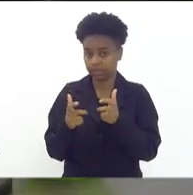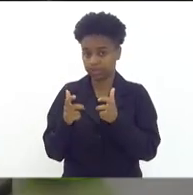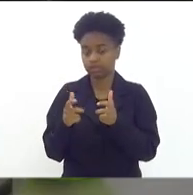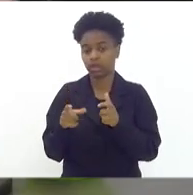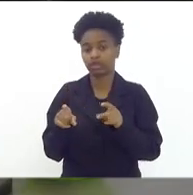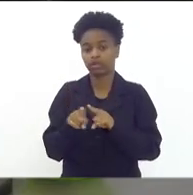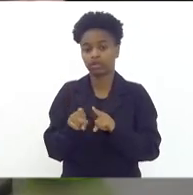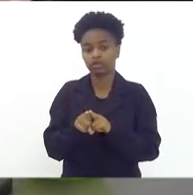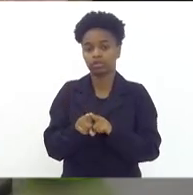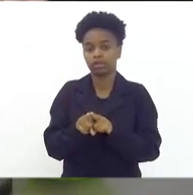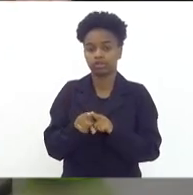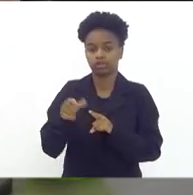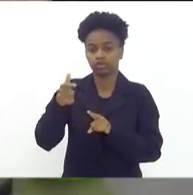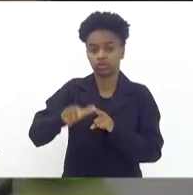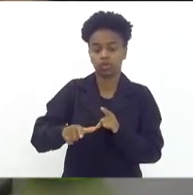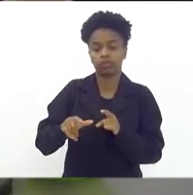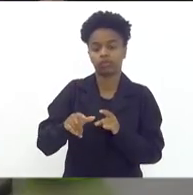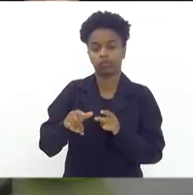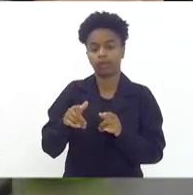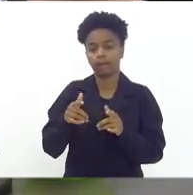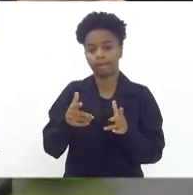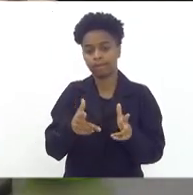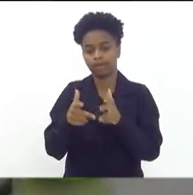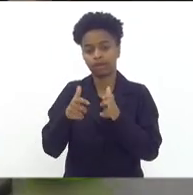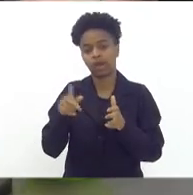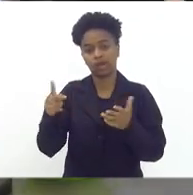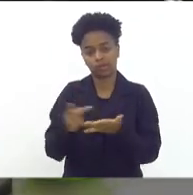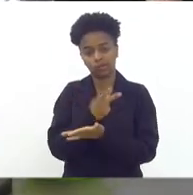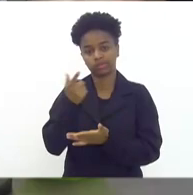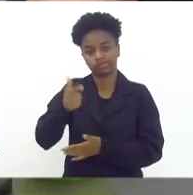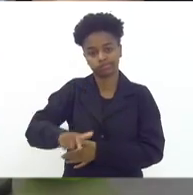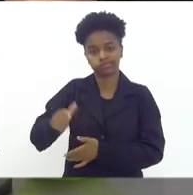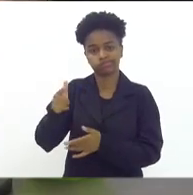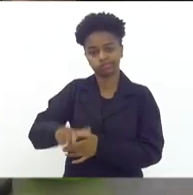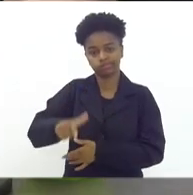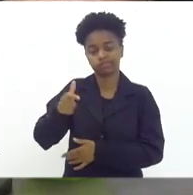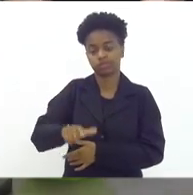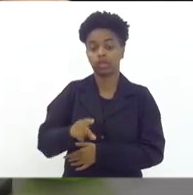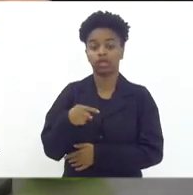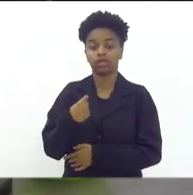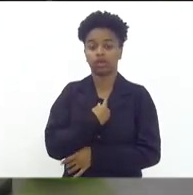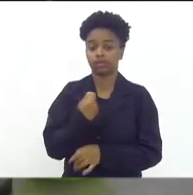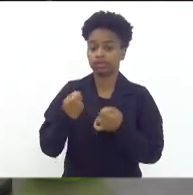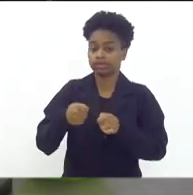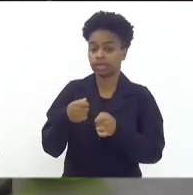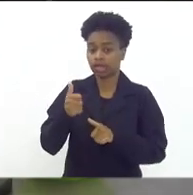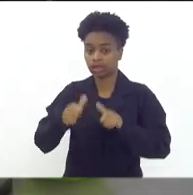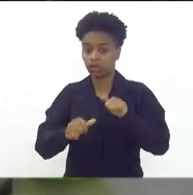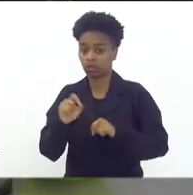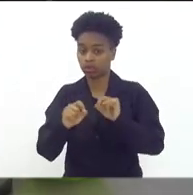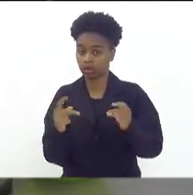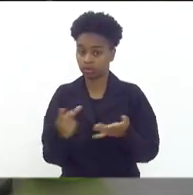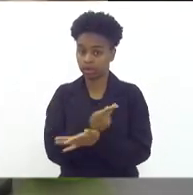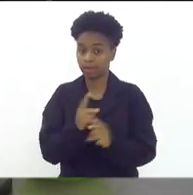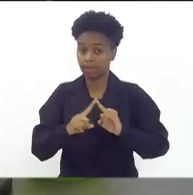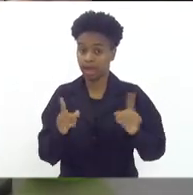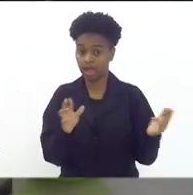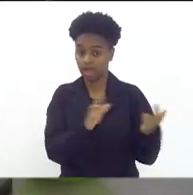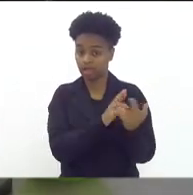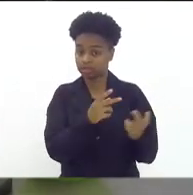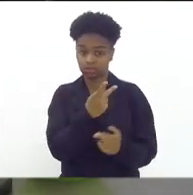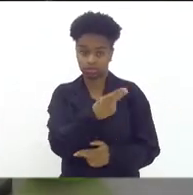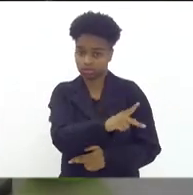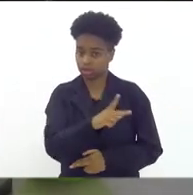reiteradamente vem se se mantendo ruim a agência Verifica o que está acontecendo mas a relação é uma relação